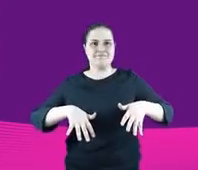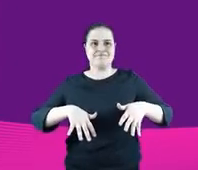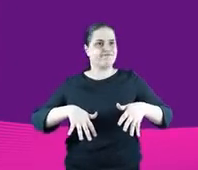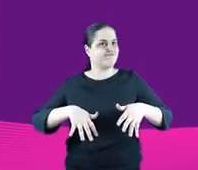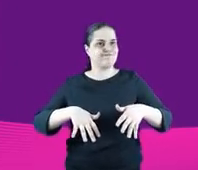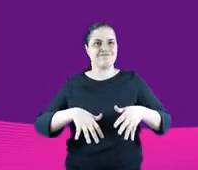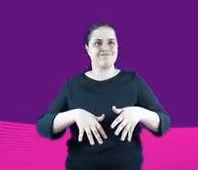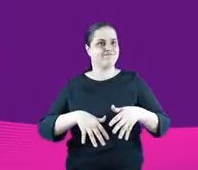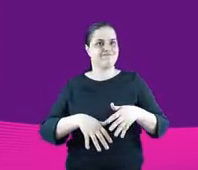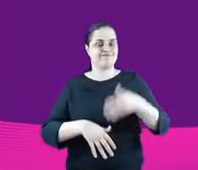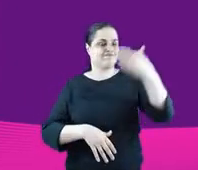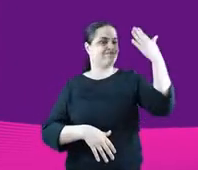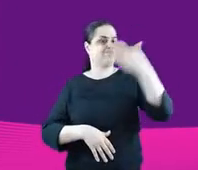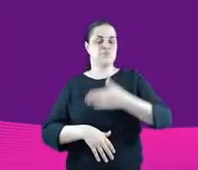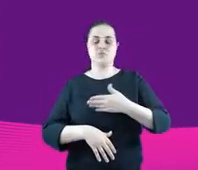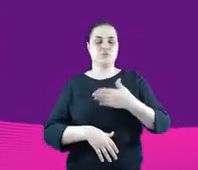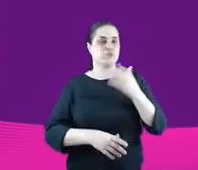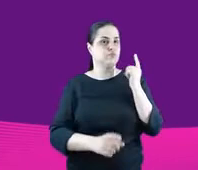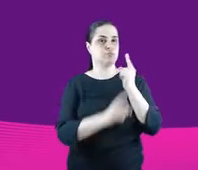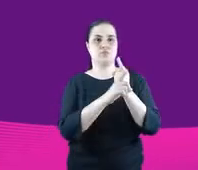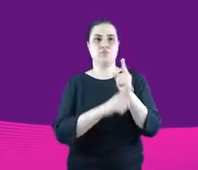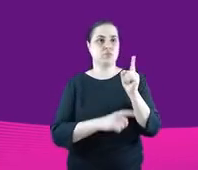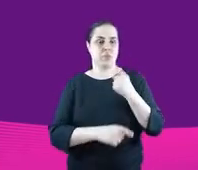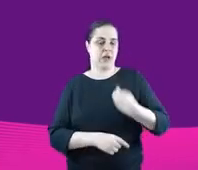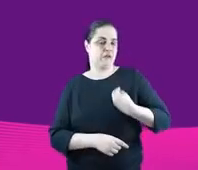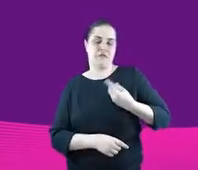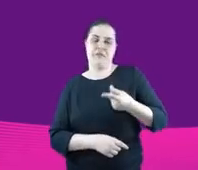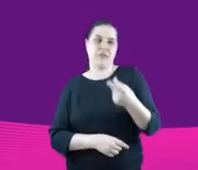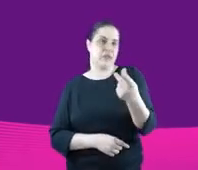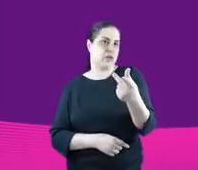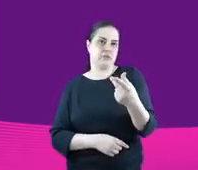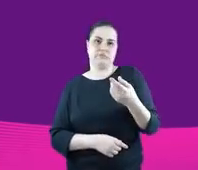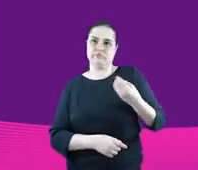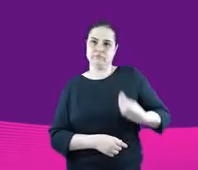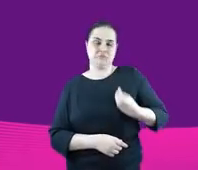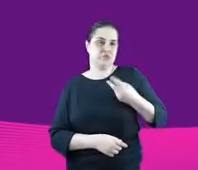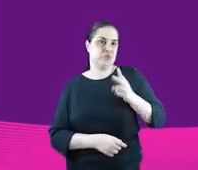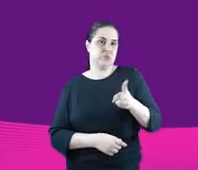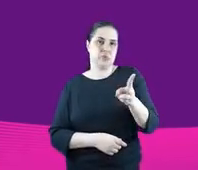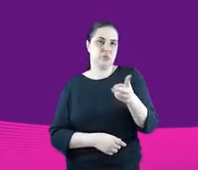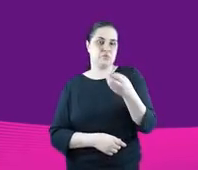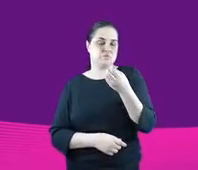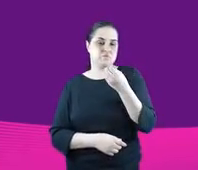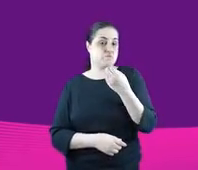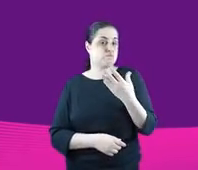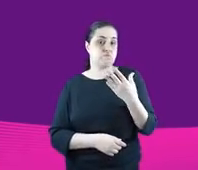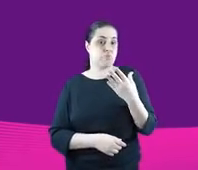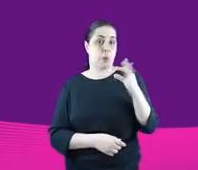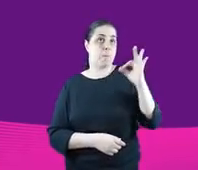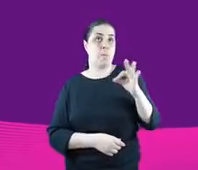livre de doença, nem sobrevida global. Enquanto, se você observar um segundo tumor